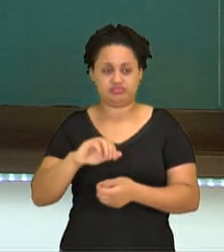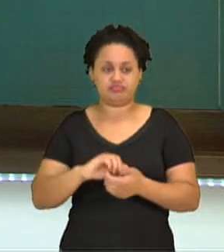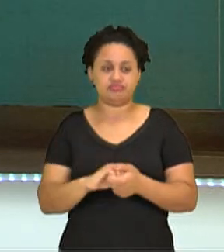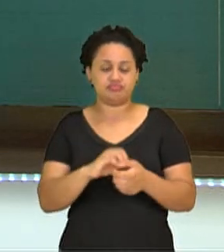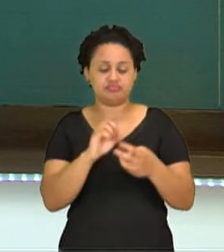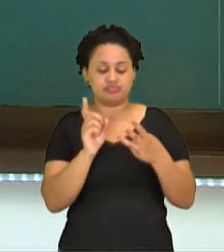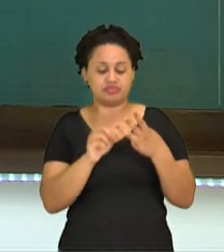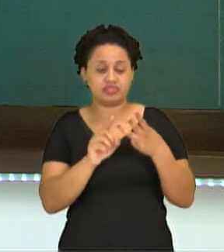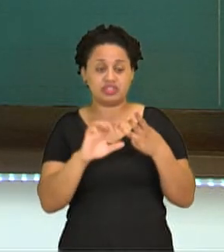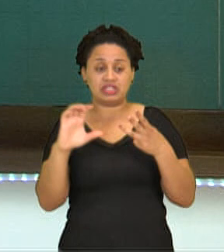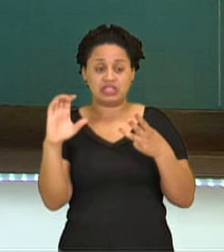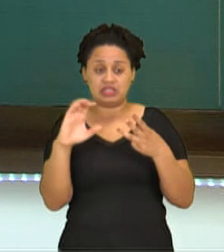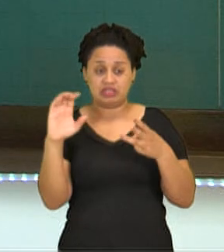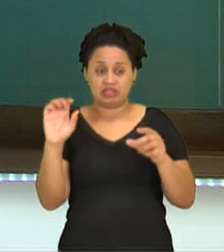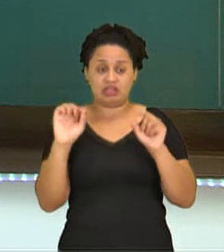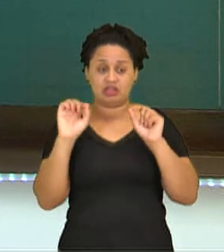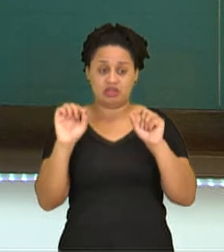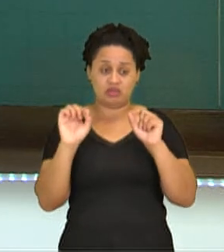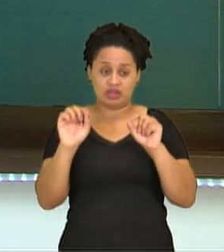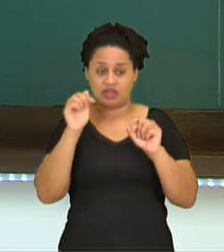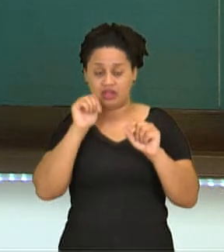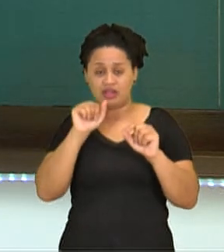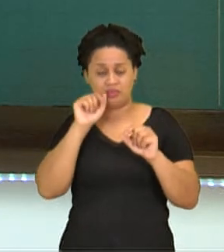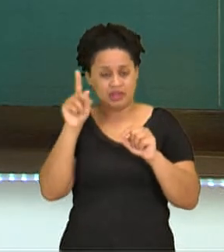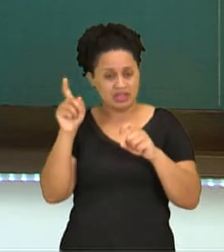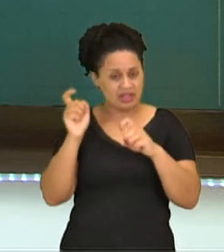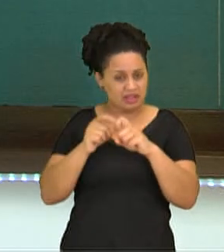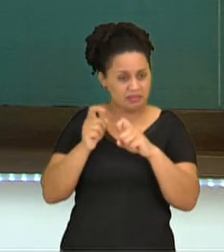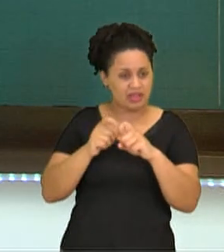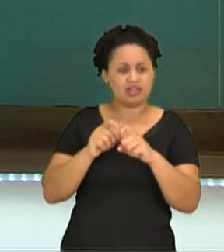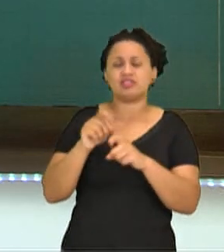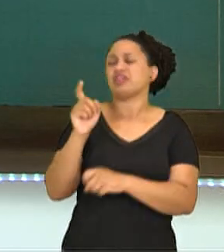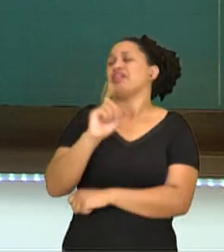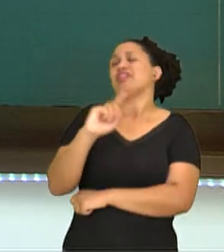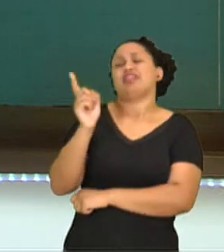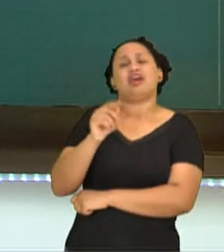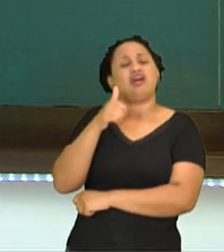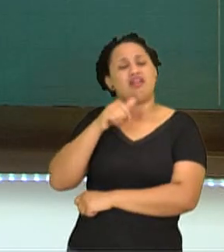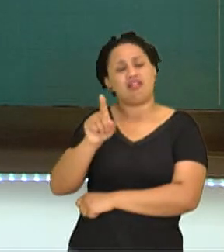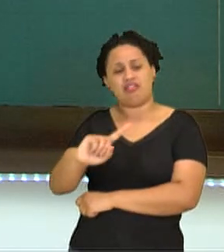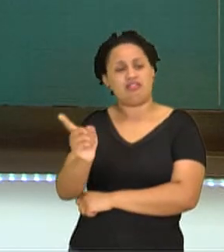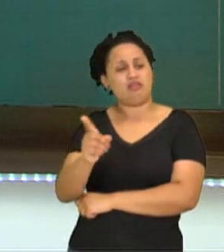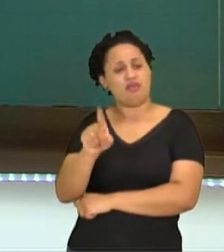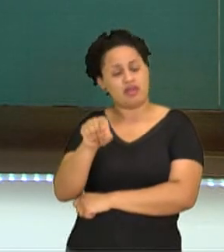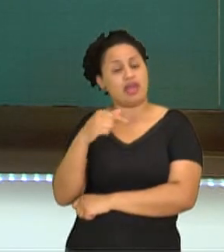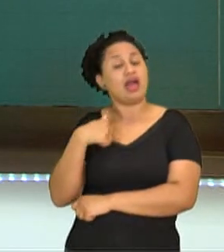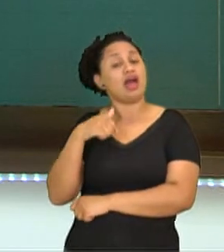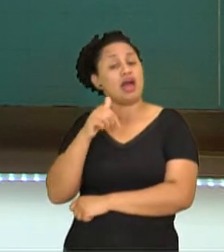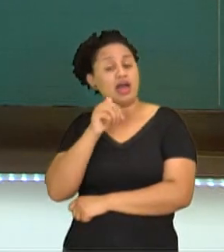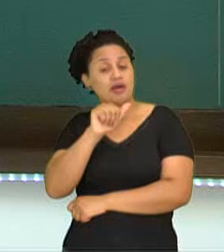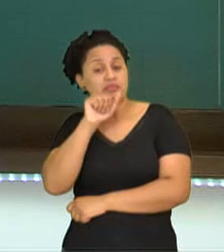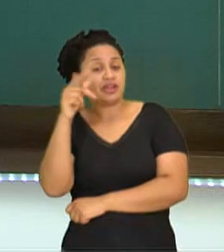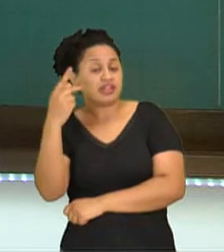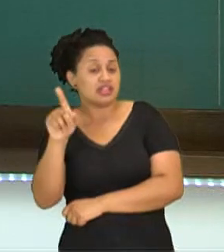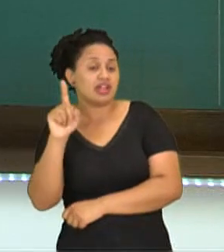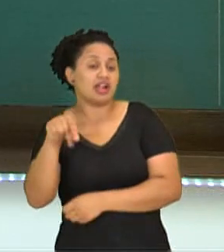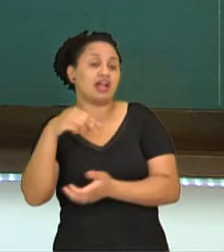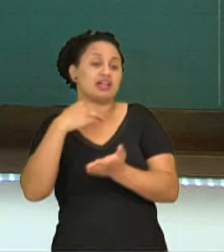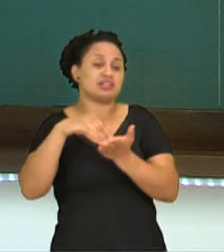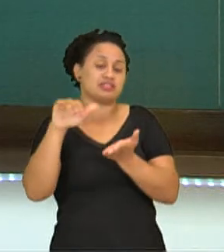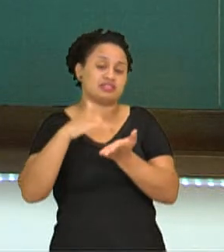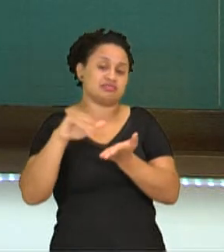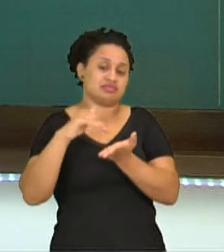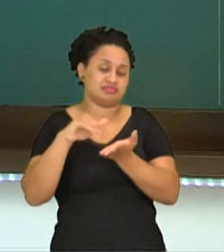Is Susan's mom a doctor? No, she isn't. She is a secretary.